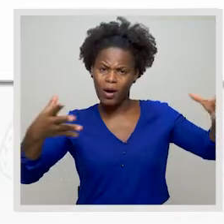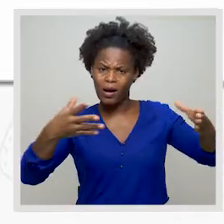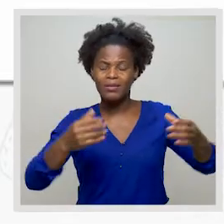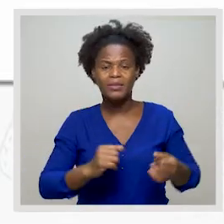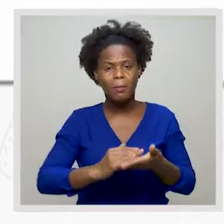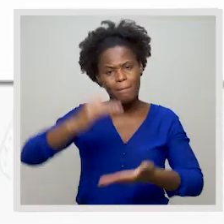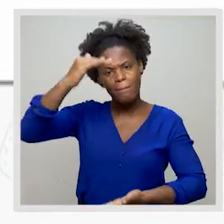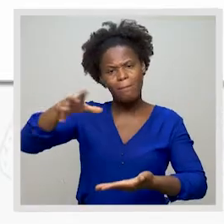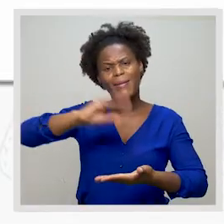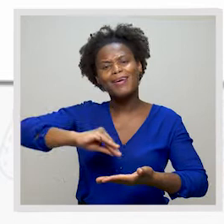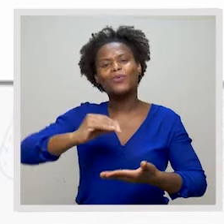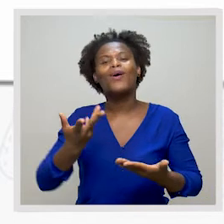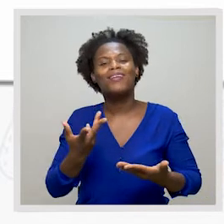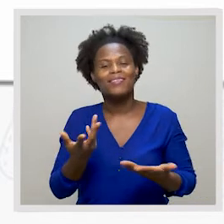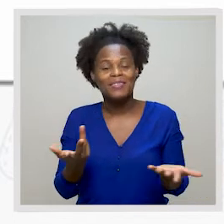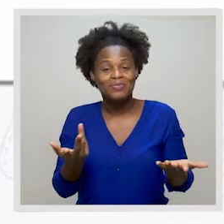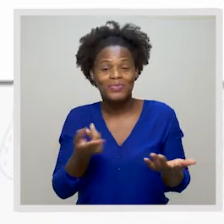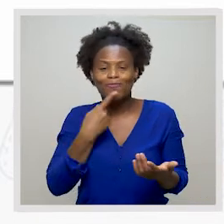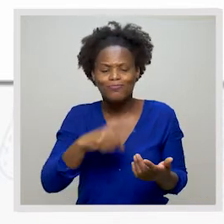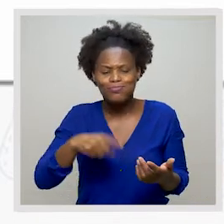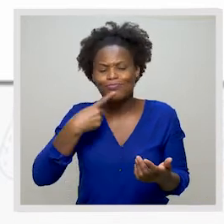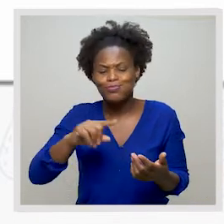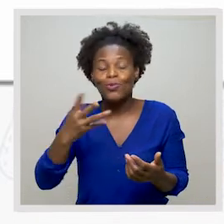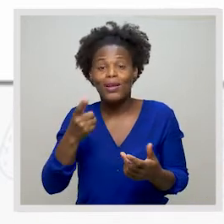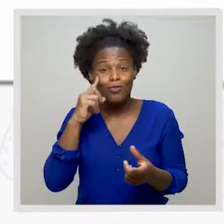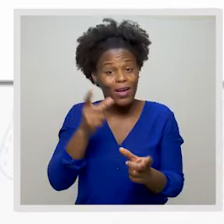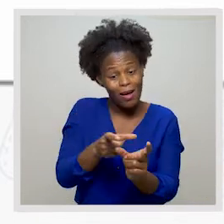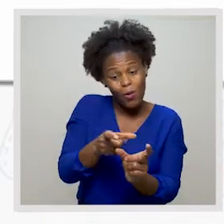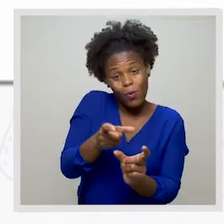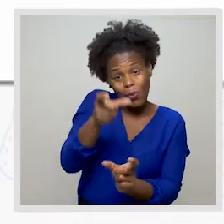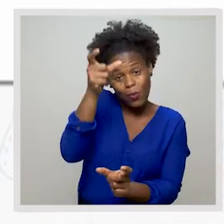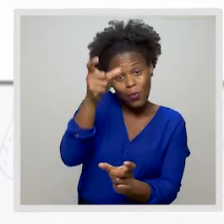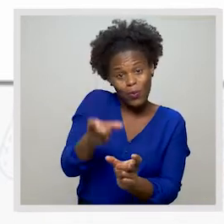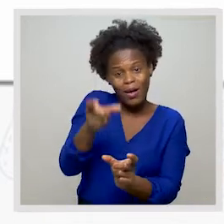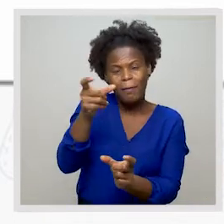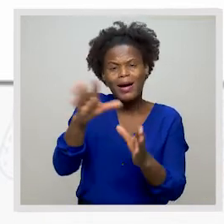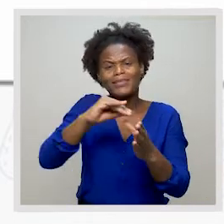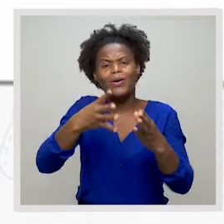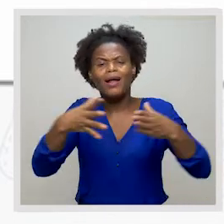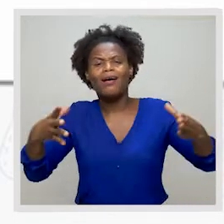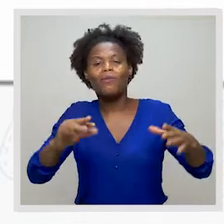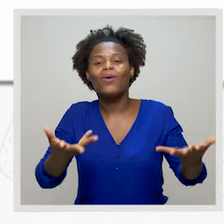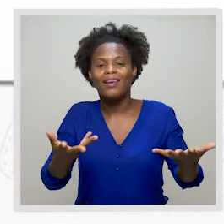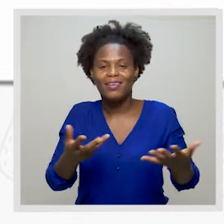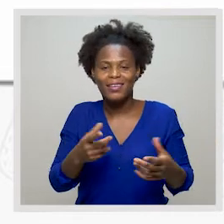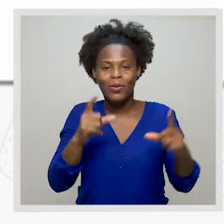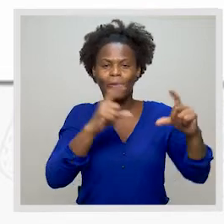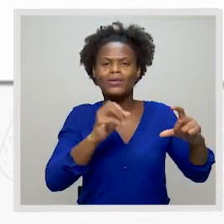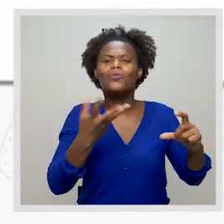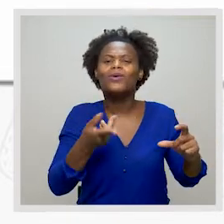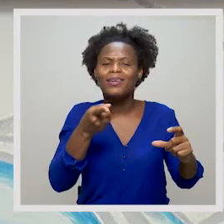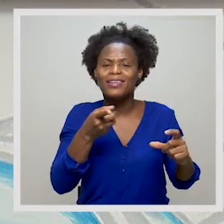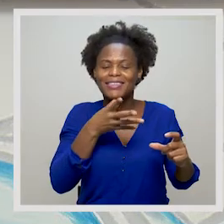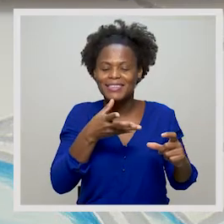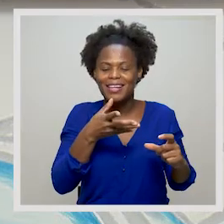seja, com maior frequência absoluta? Conseguem ver as barras? Estão a ver? Qual seria a classe?